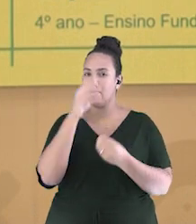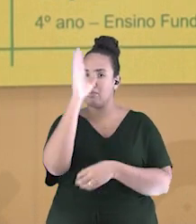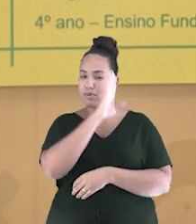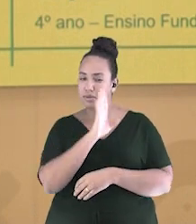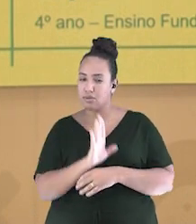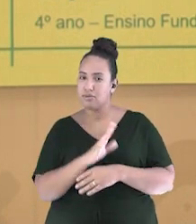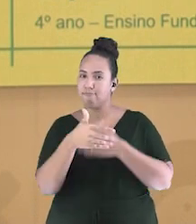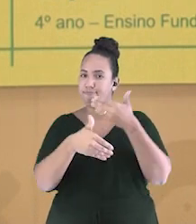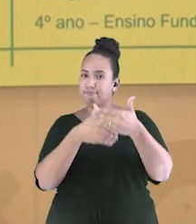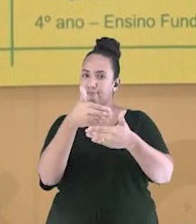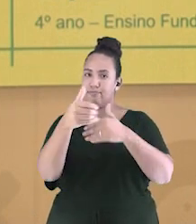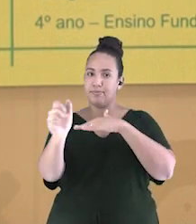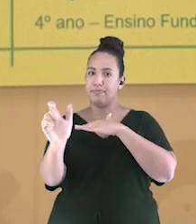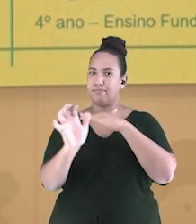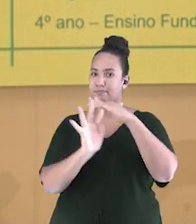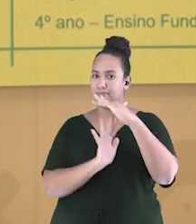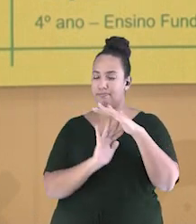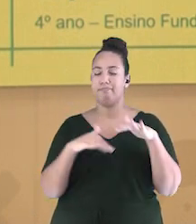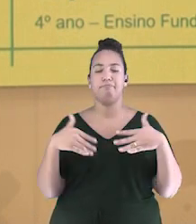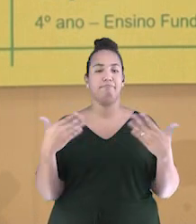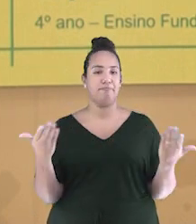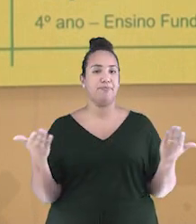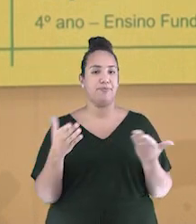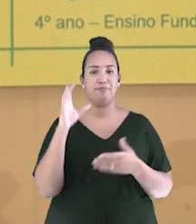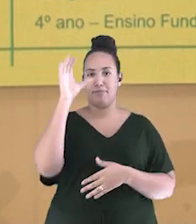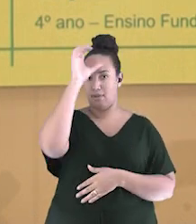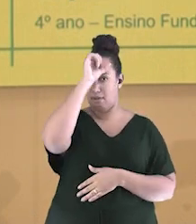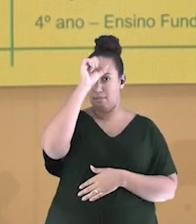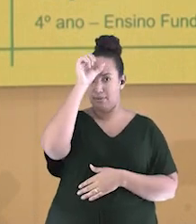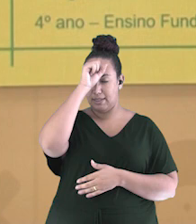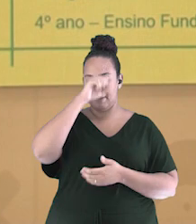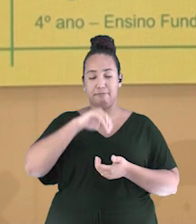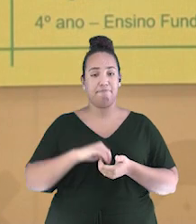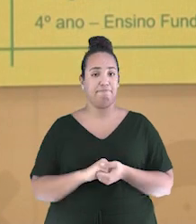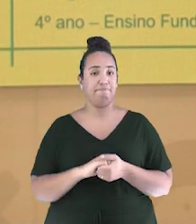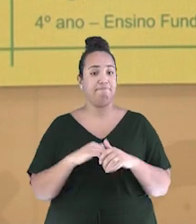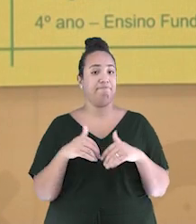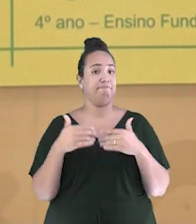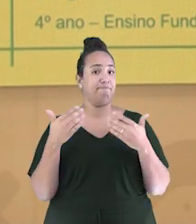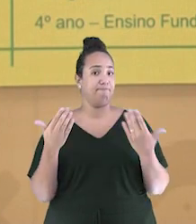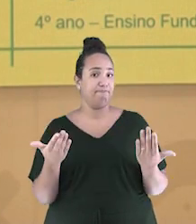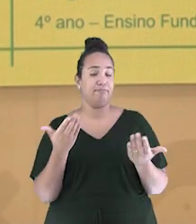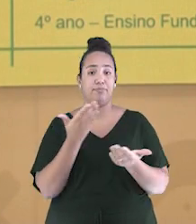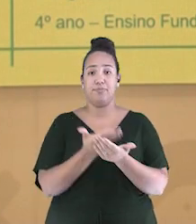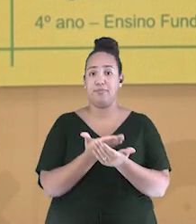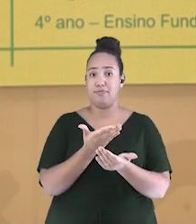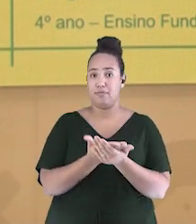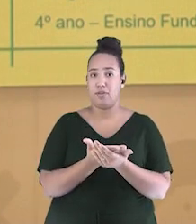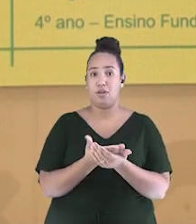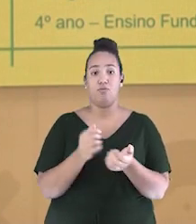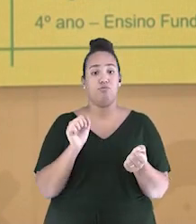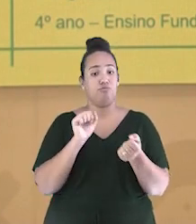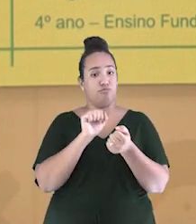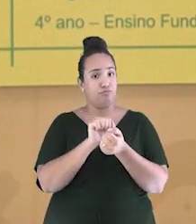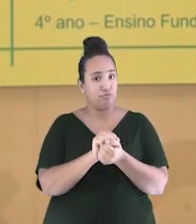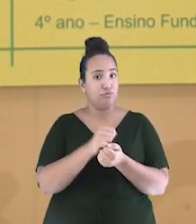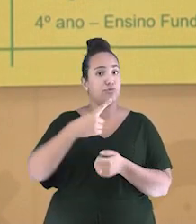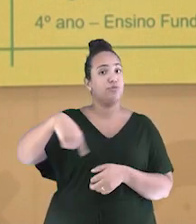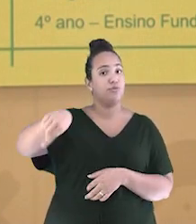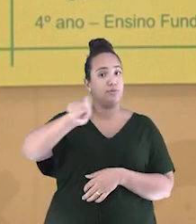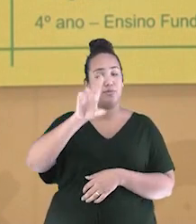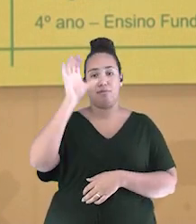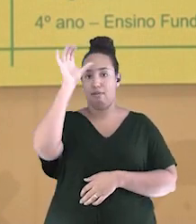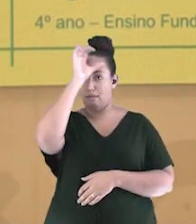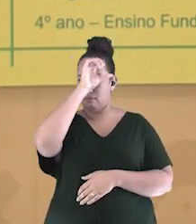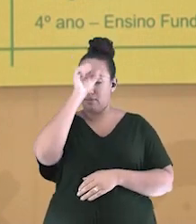no Brasil? Que tal conhecermos juntos hoje? Então, fique aqui na aula comigo, que nós iremos